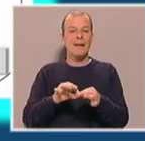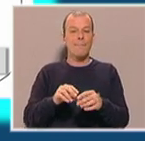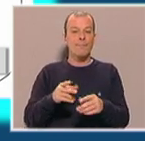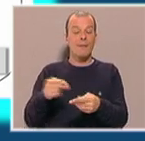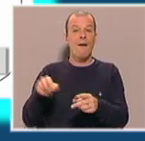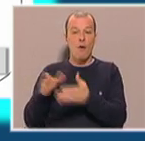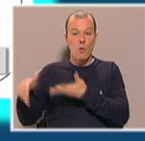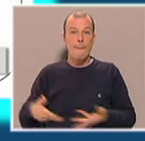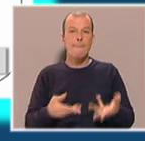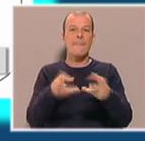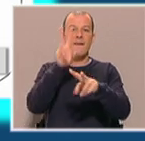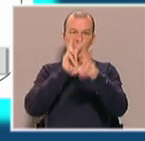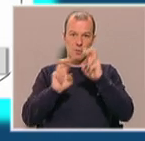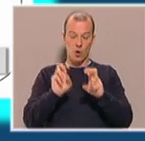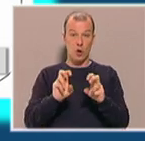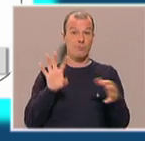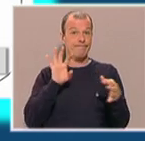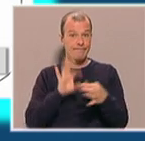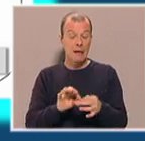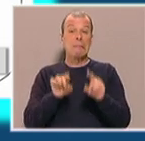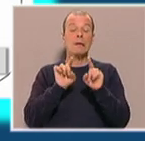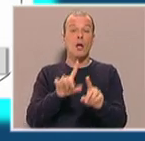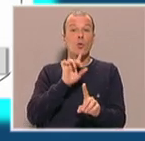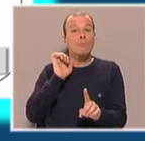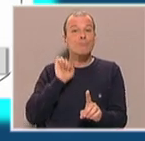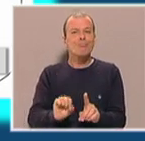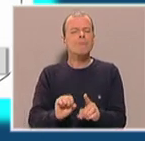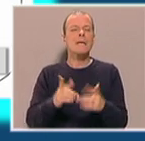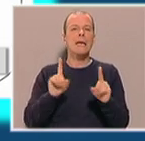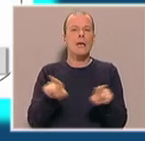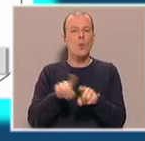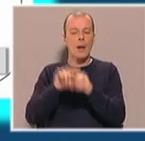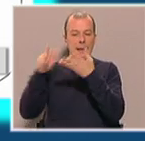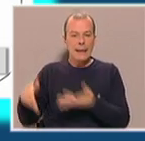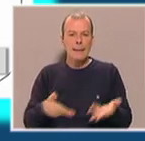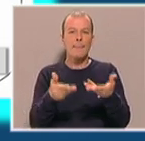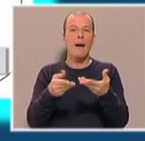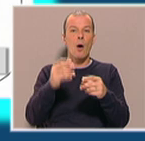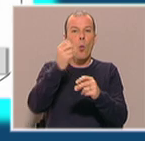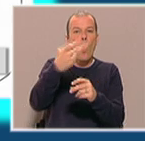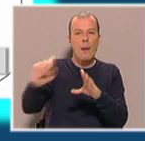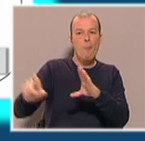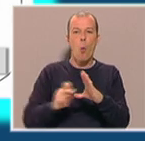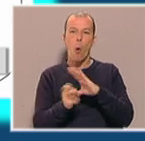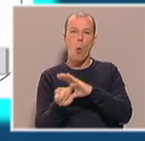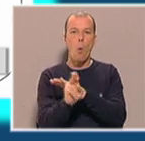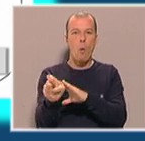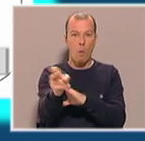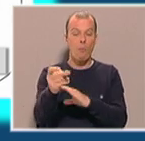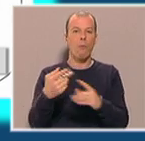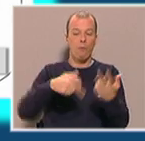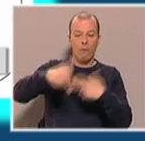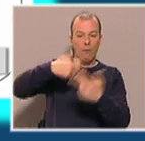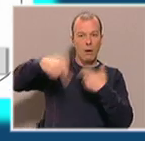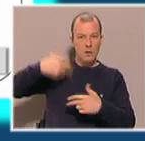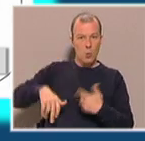vias respiratórias. As vias respiratórias, como o nome indica, são vias, são canais por onde o ar passa, por onde o ar circula,